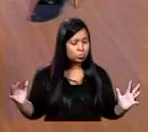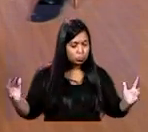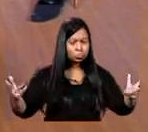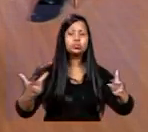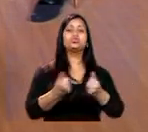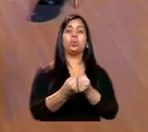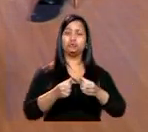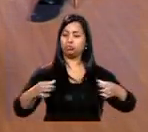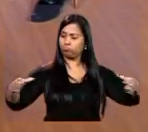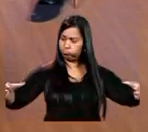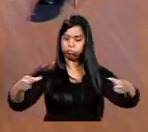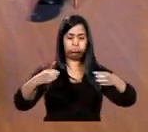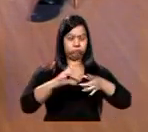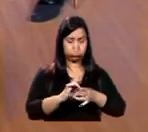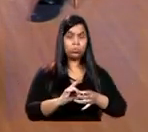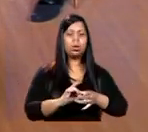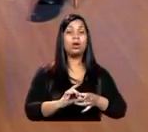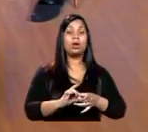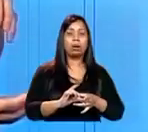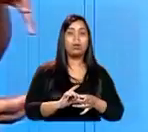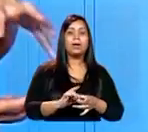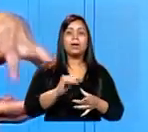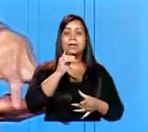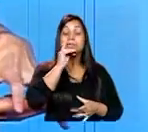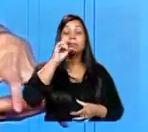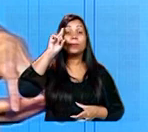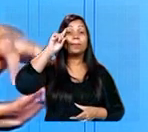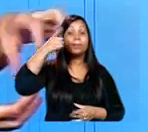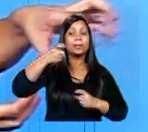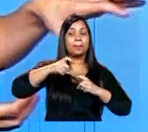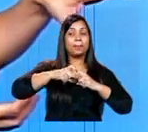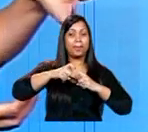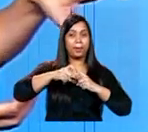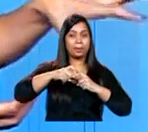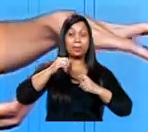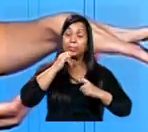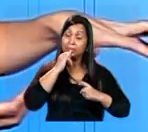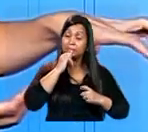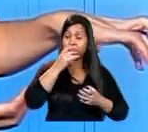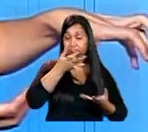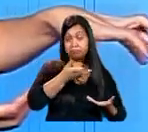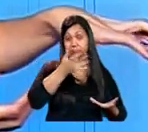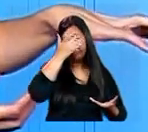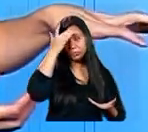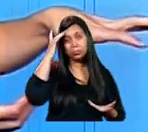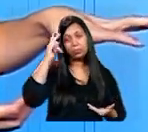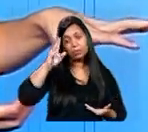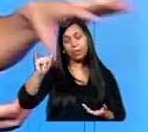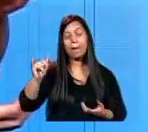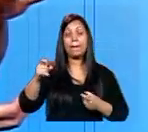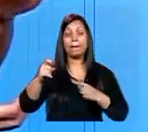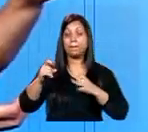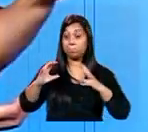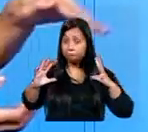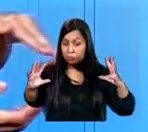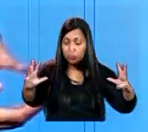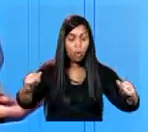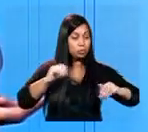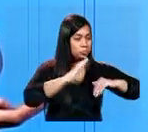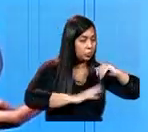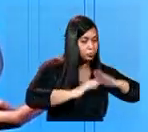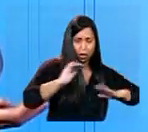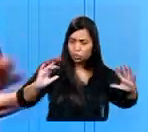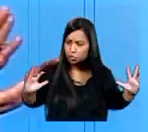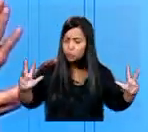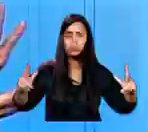Todos eles atendem de acordo com uma indicação. Tem paciente que tem indicação de ser atendido por todos os